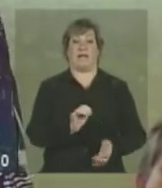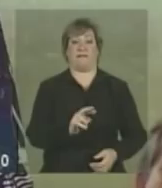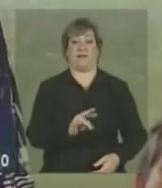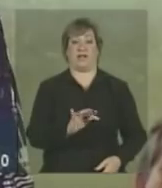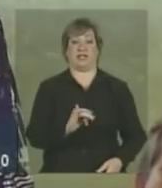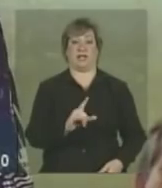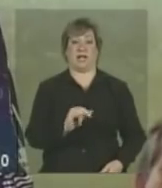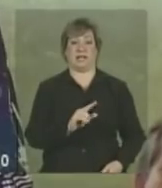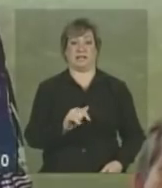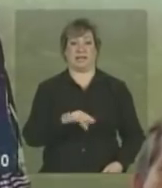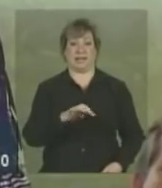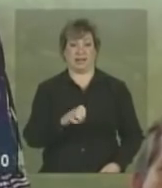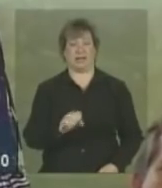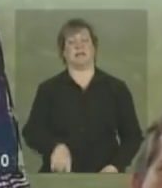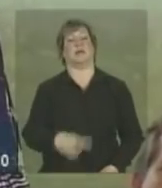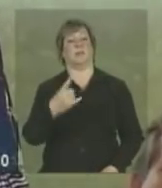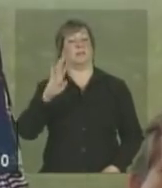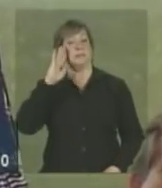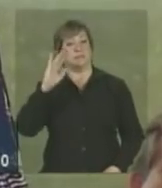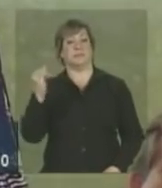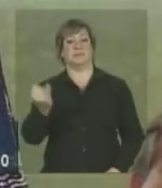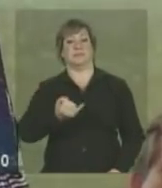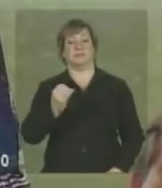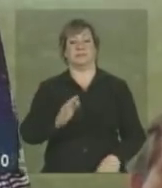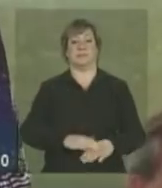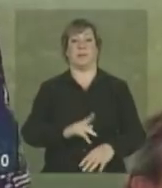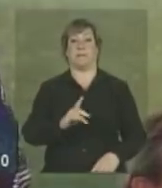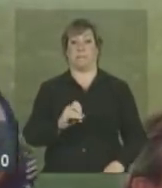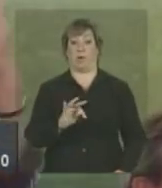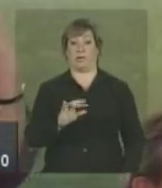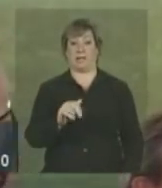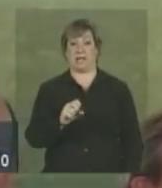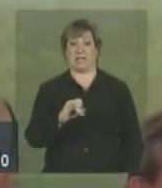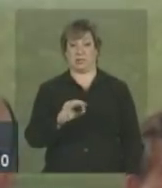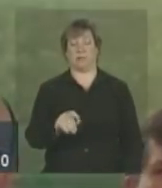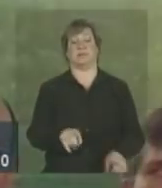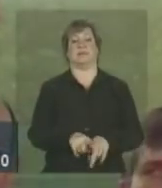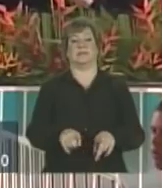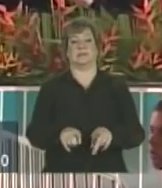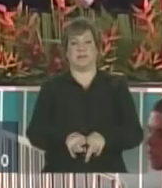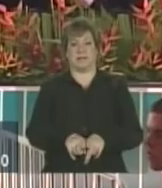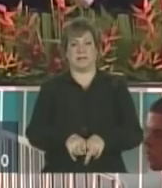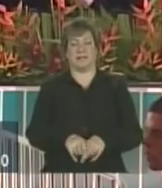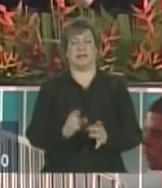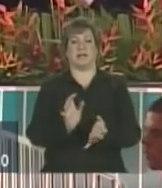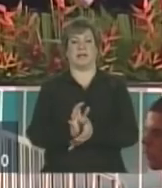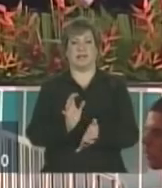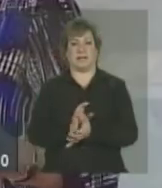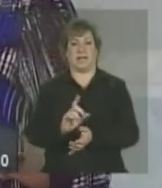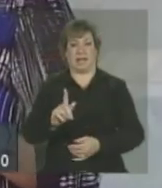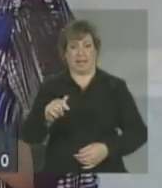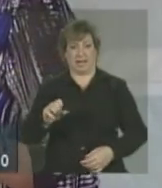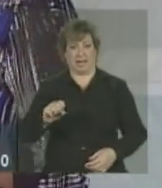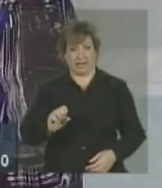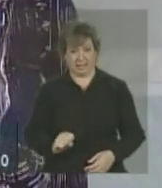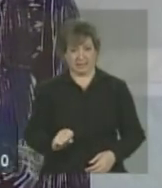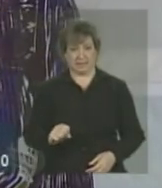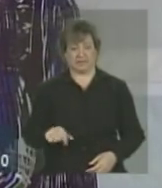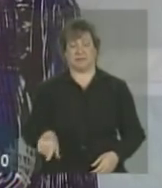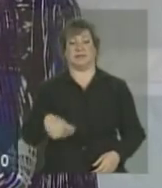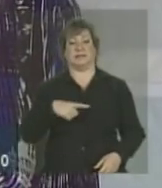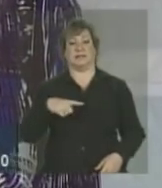uma das partes mais importantes, que é o potássio, e também na área do gás, com